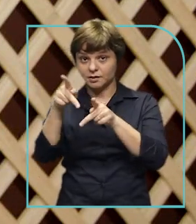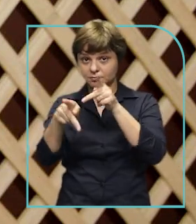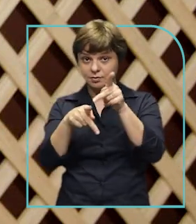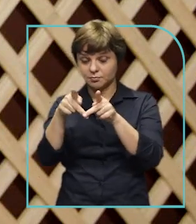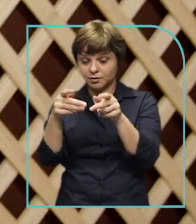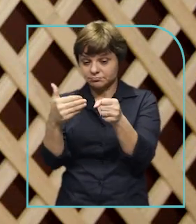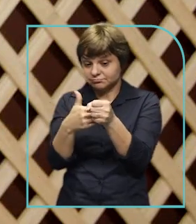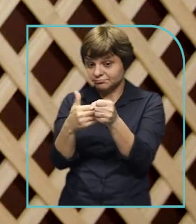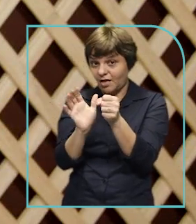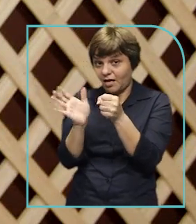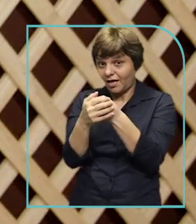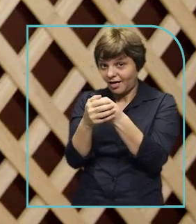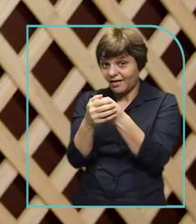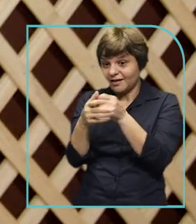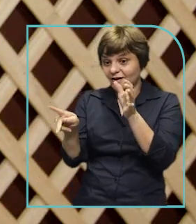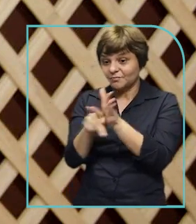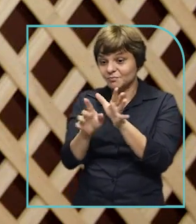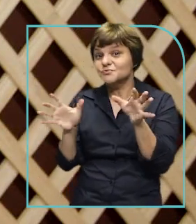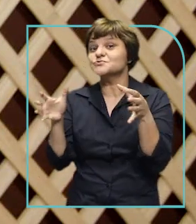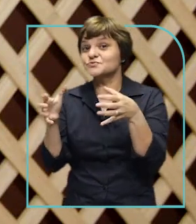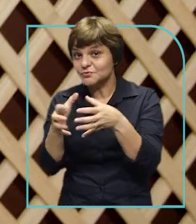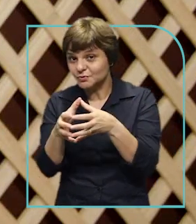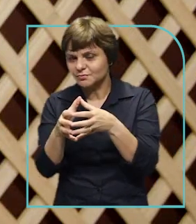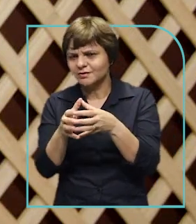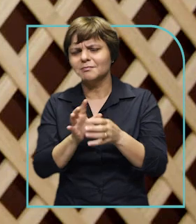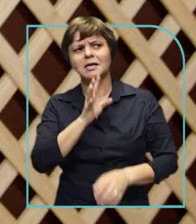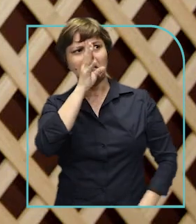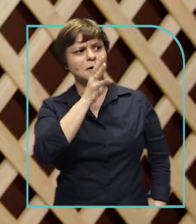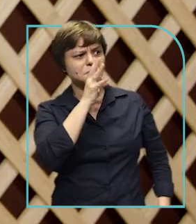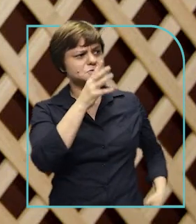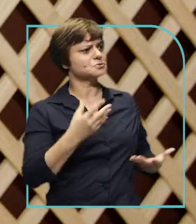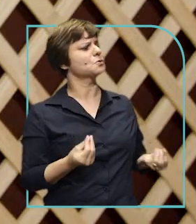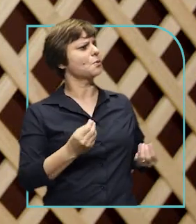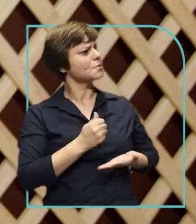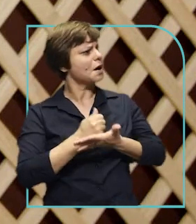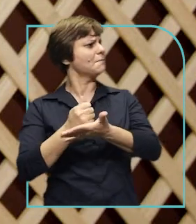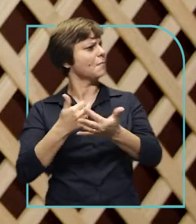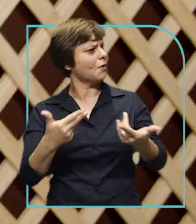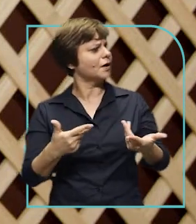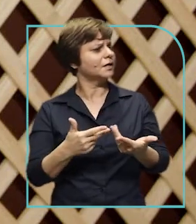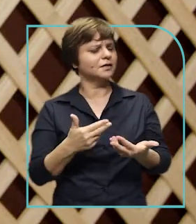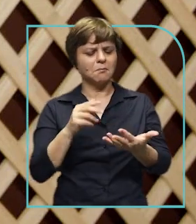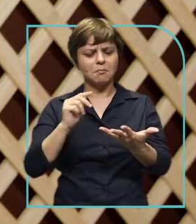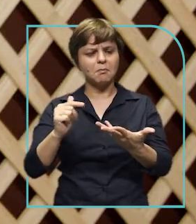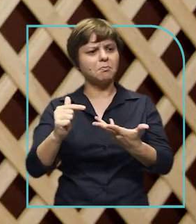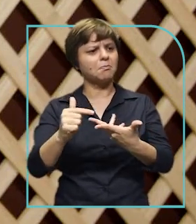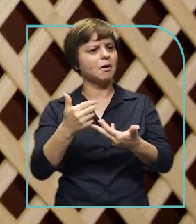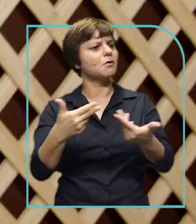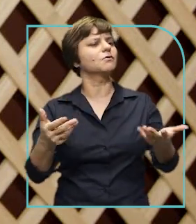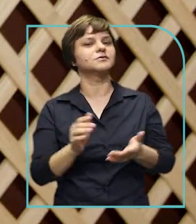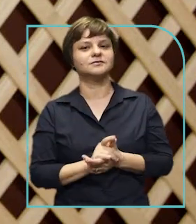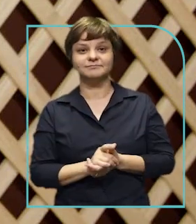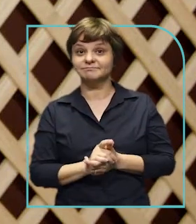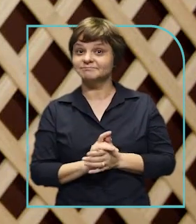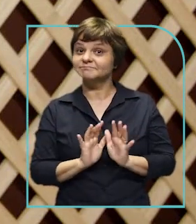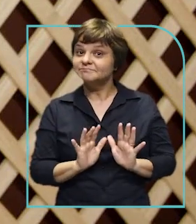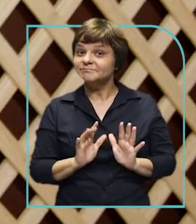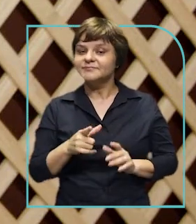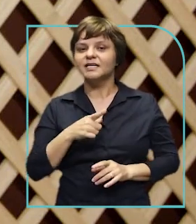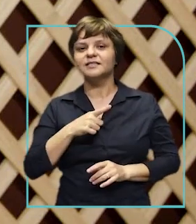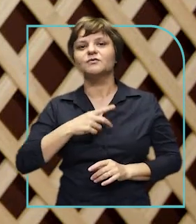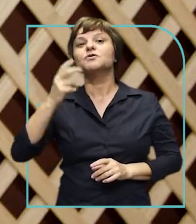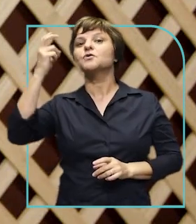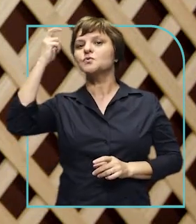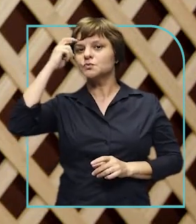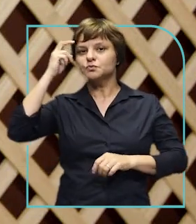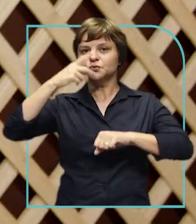população a esse regime. Professor, mas isso é um absurdo. Como que se apoia isso? Existe uma cultura no